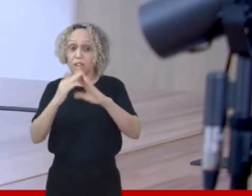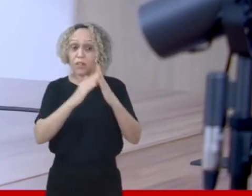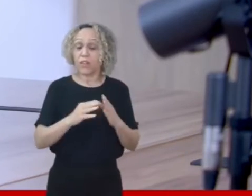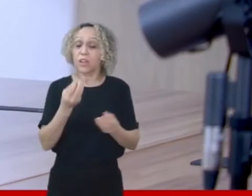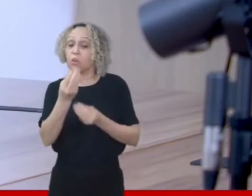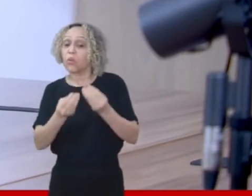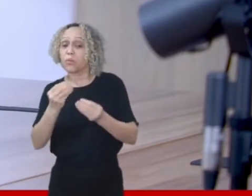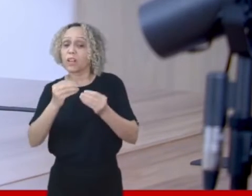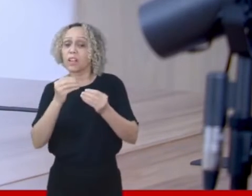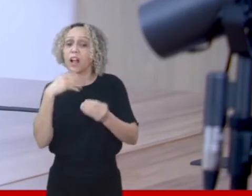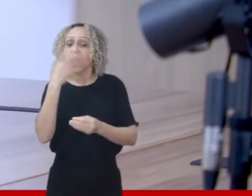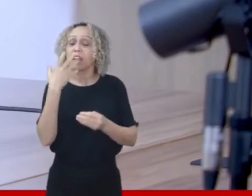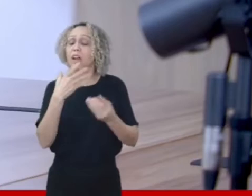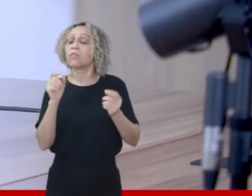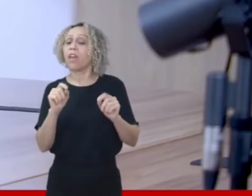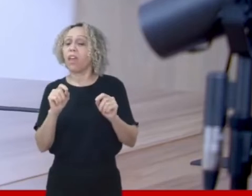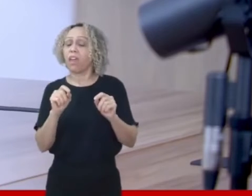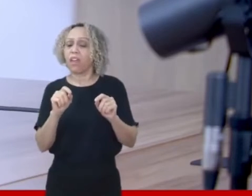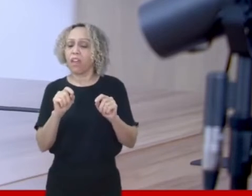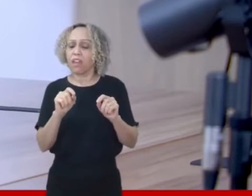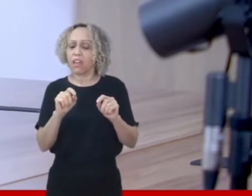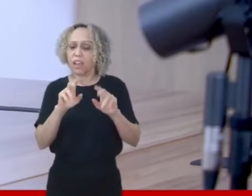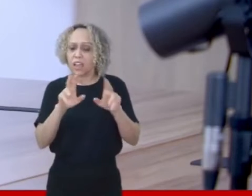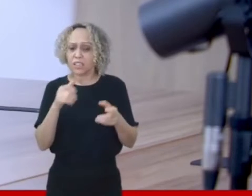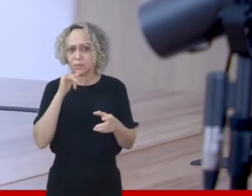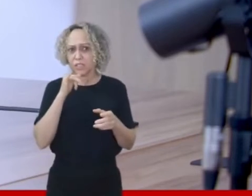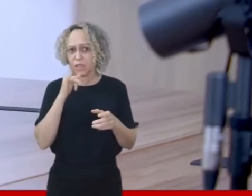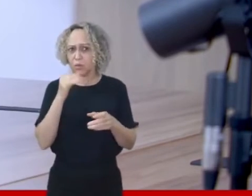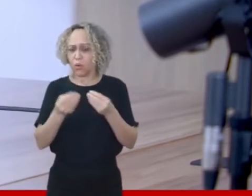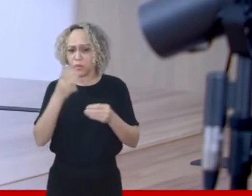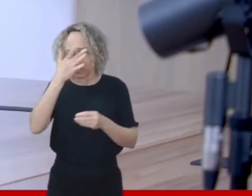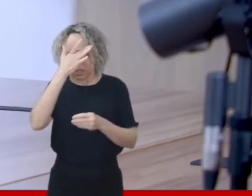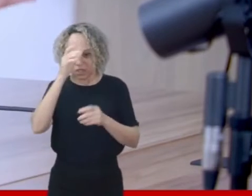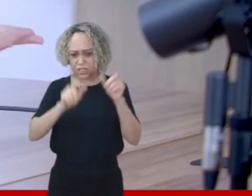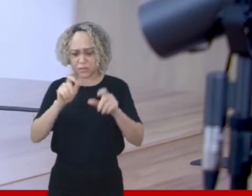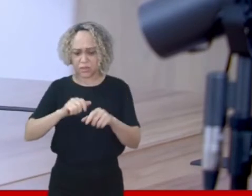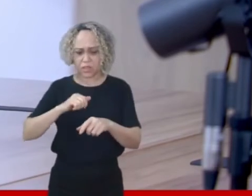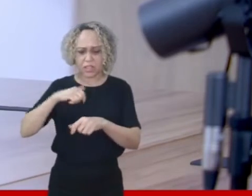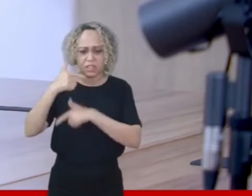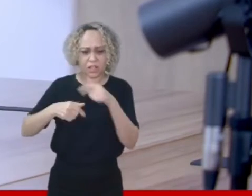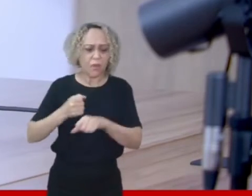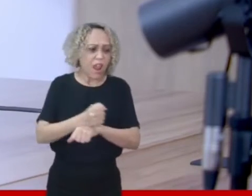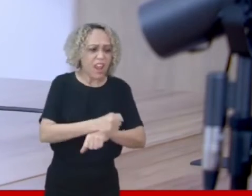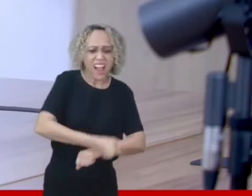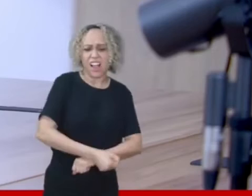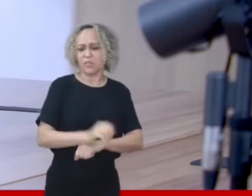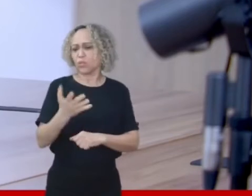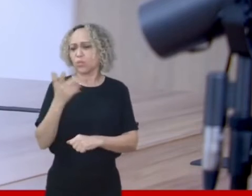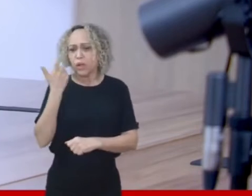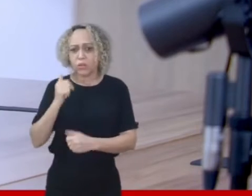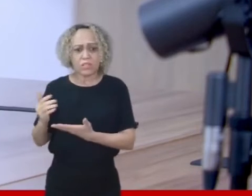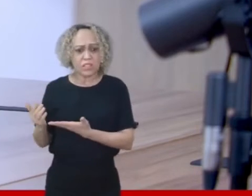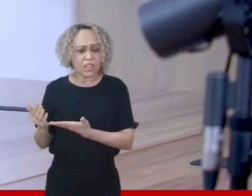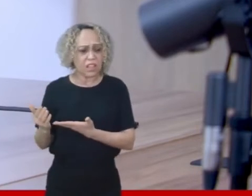periferia, sabe? As pessoas não querem falar sobre isso. Quer falar que o baile funk é as de menor fazendo isso, fazendo aquilo. Mas não quer